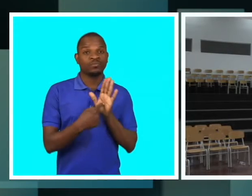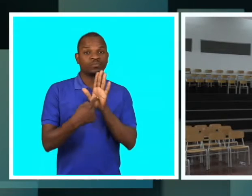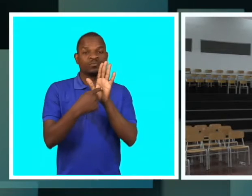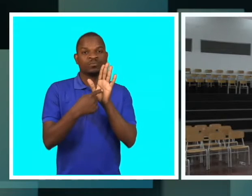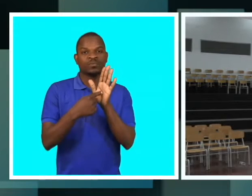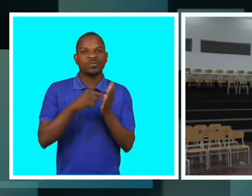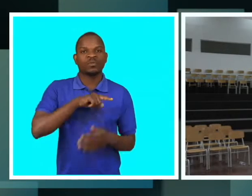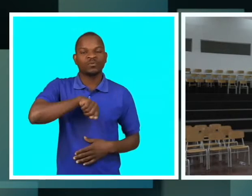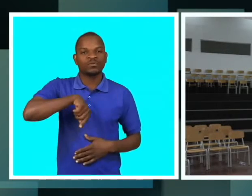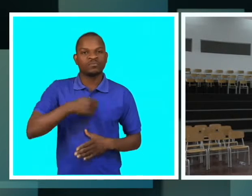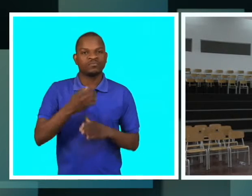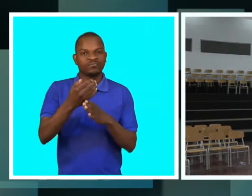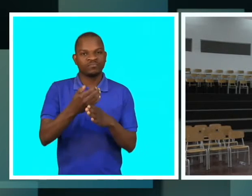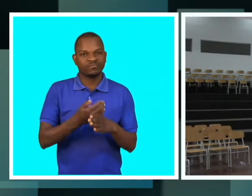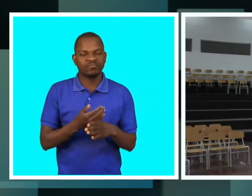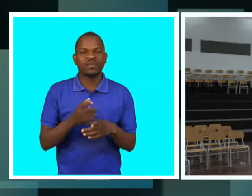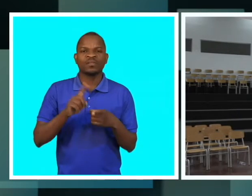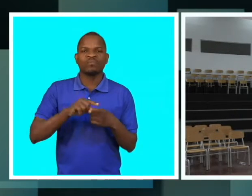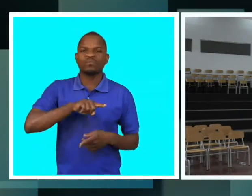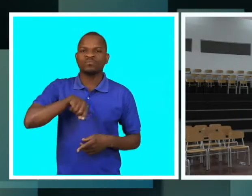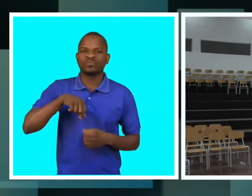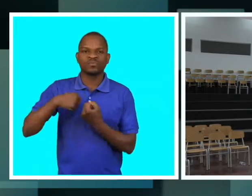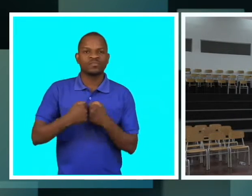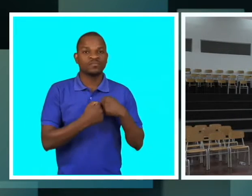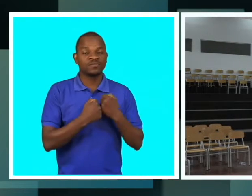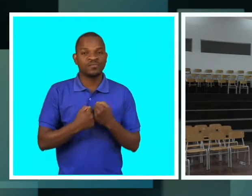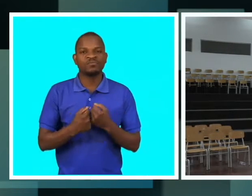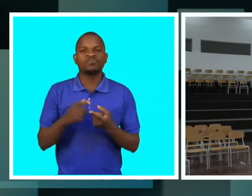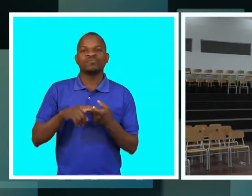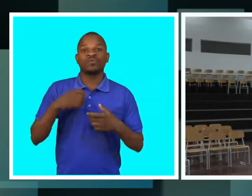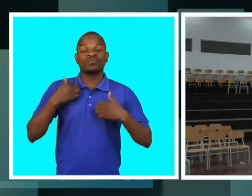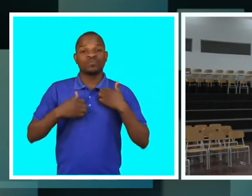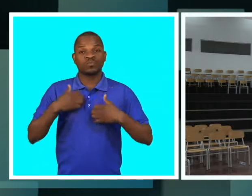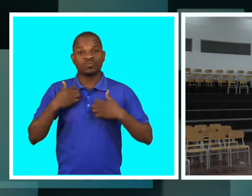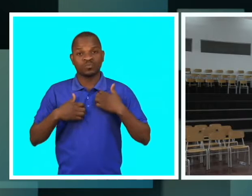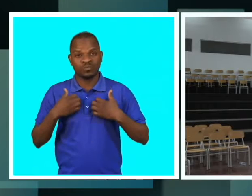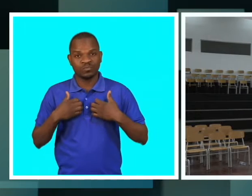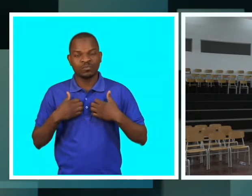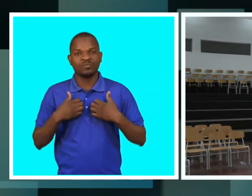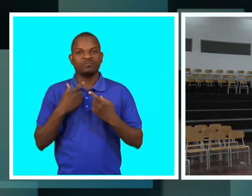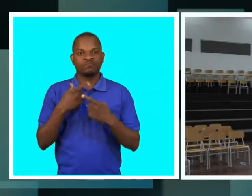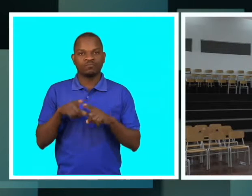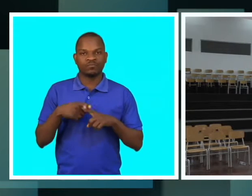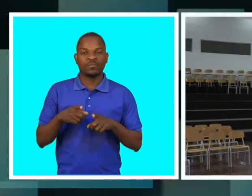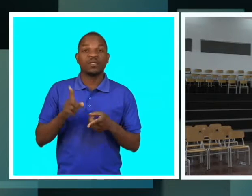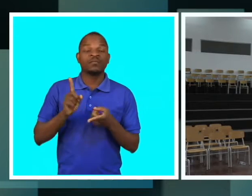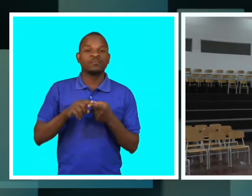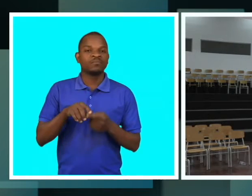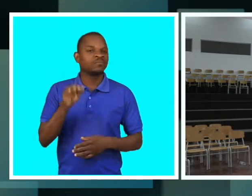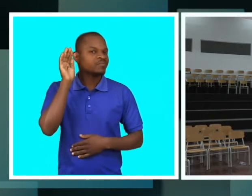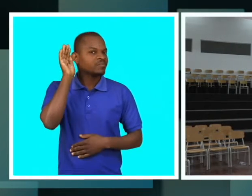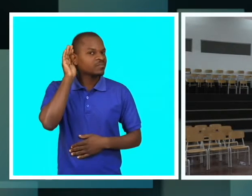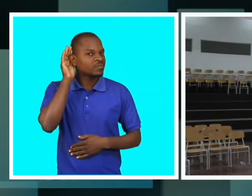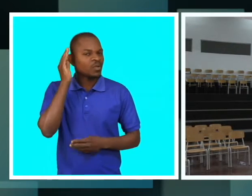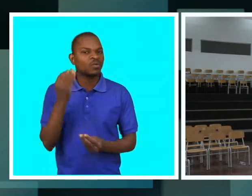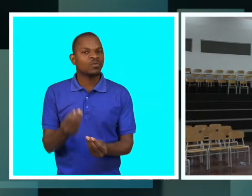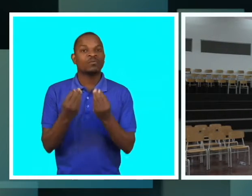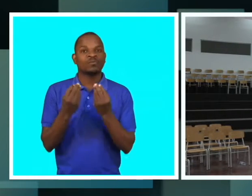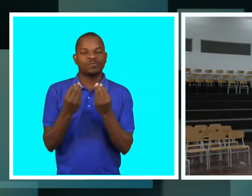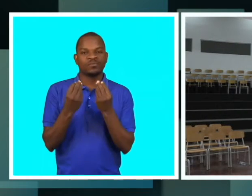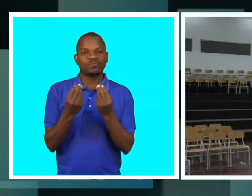Dar a conhecer aquilo que é a nossa experiência, os nossos desafios, as nossas preocupações e inquietações e ouvir também